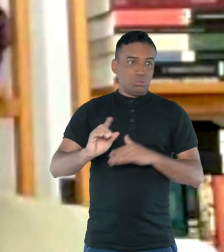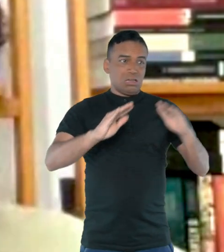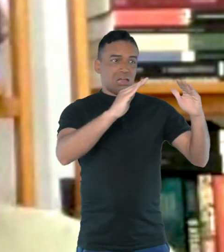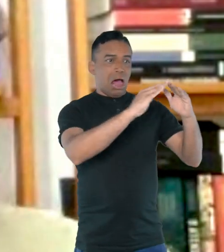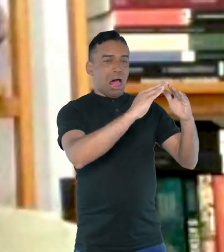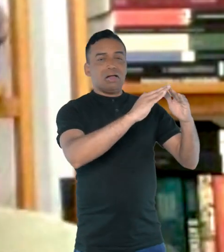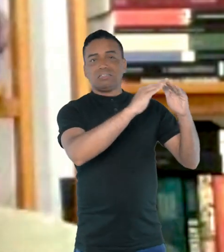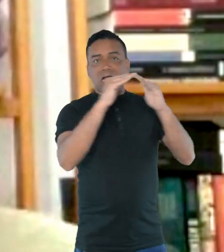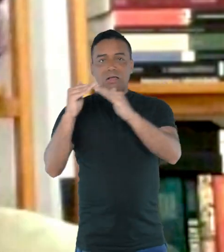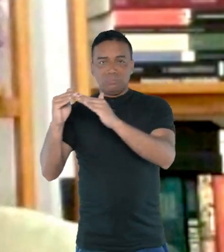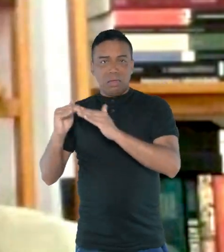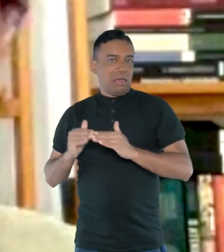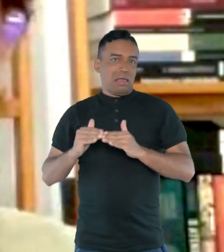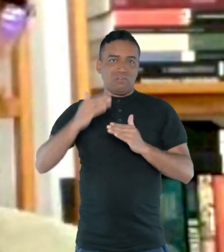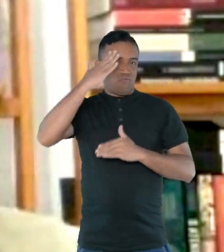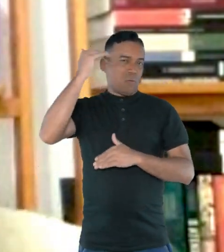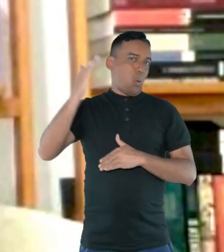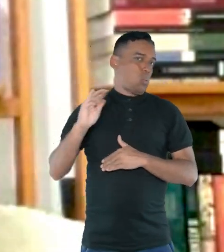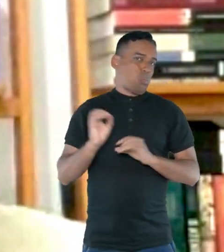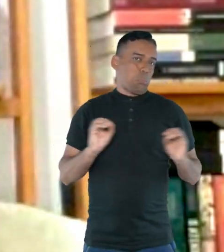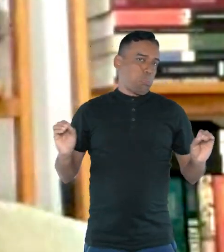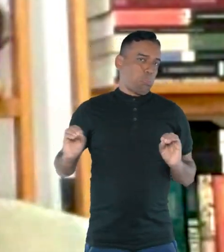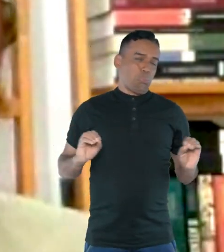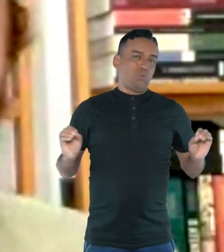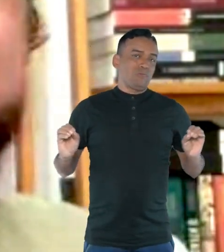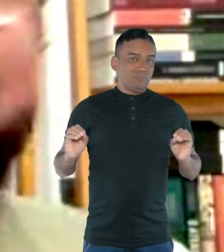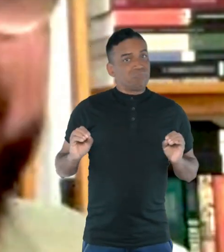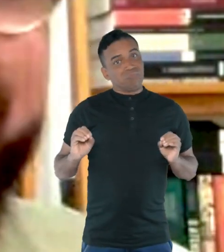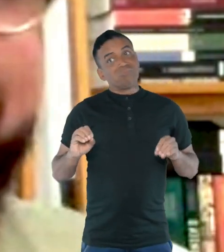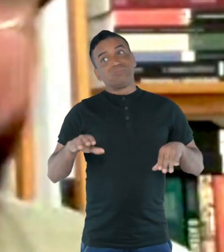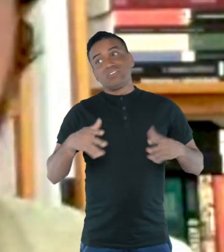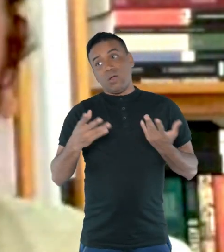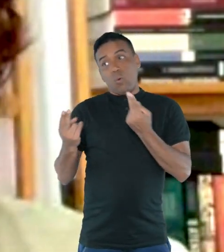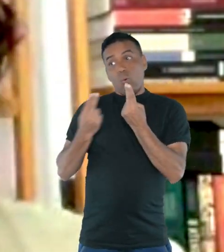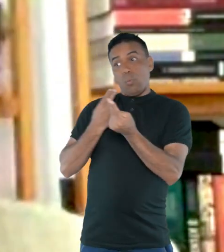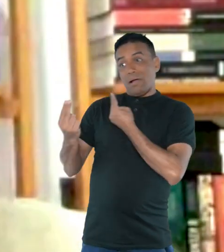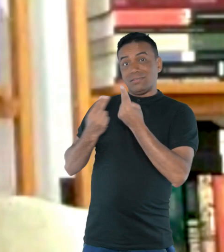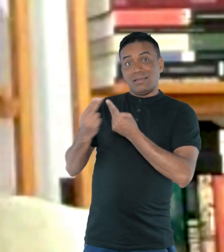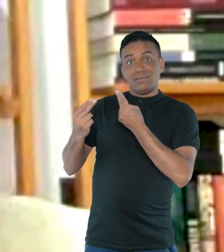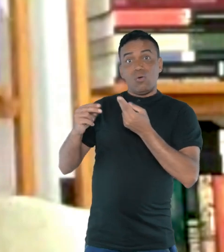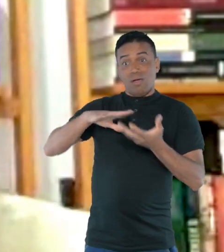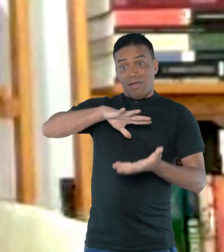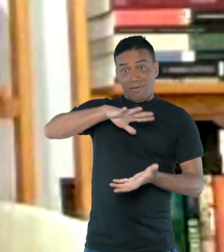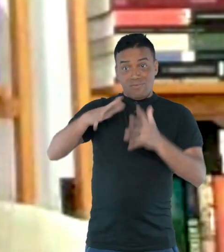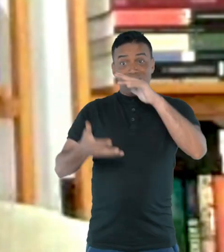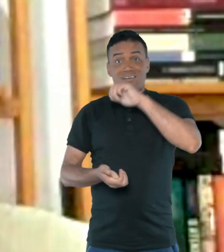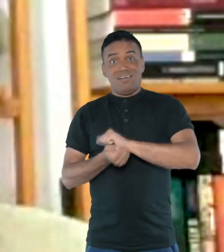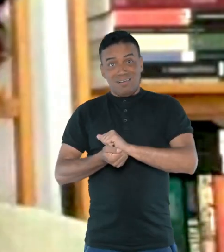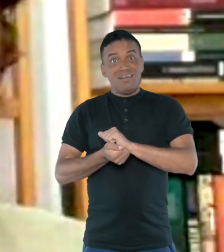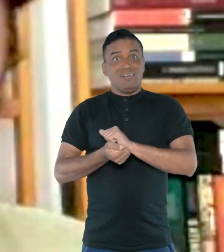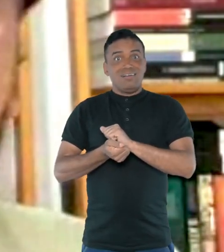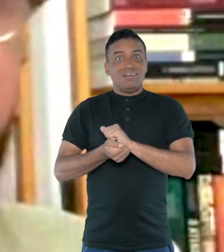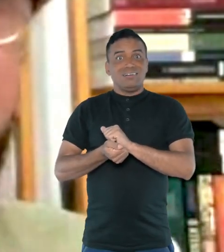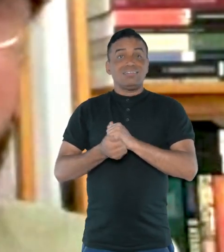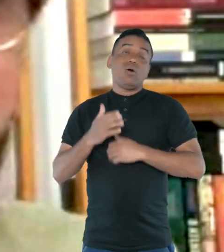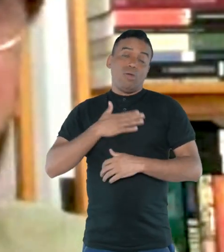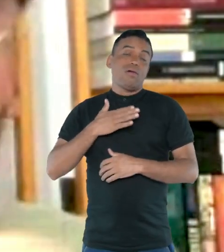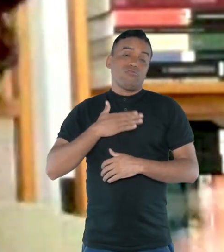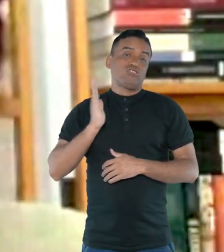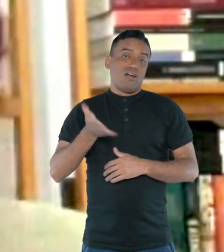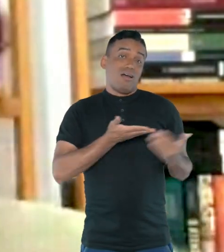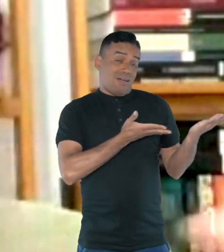anônimos, e a gente, por um acaso, que tinha a ver com a reurbanização ali da região, a gente saiu, quando eu já era